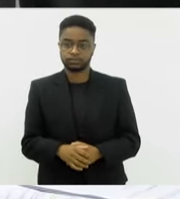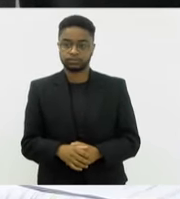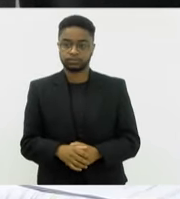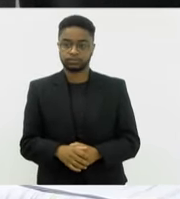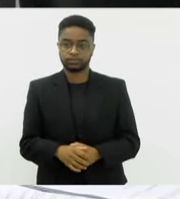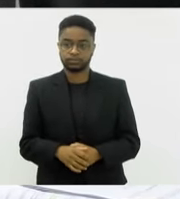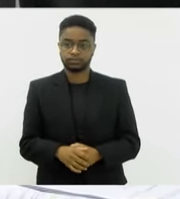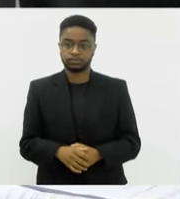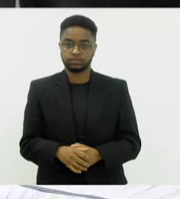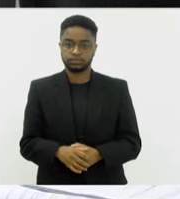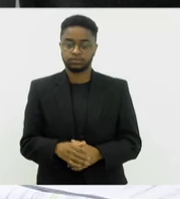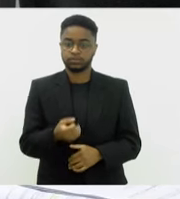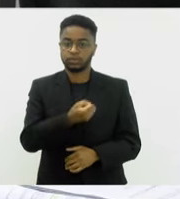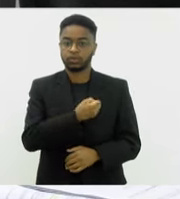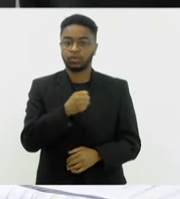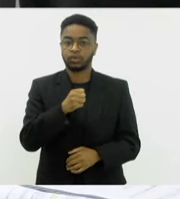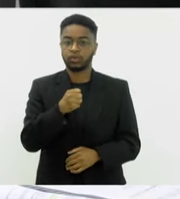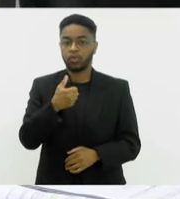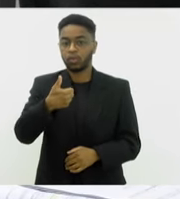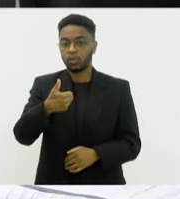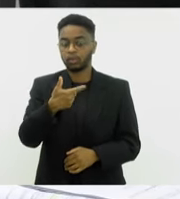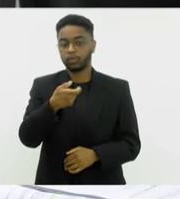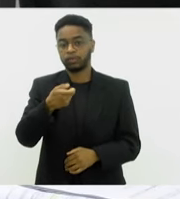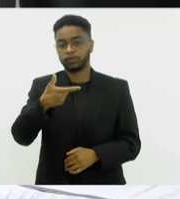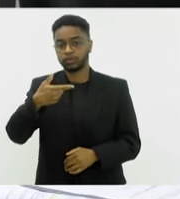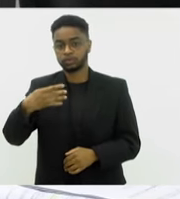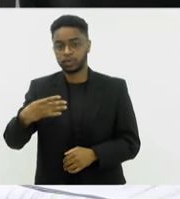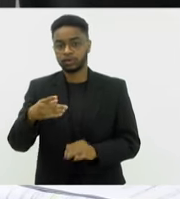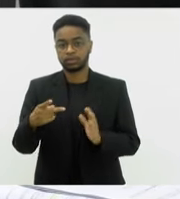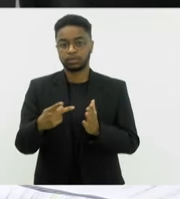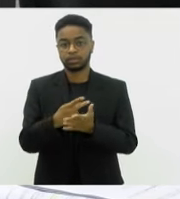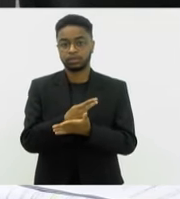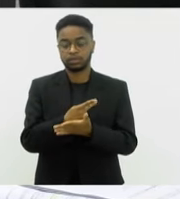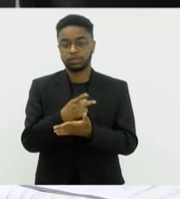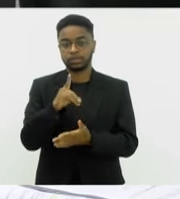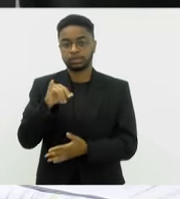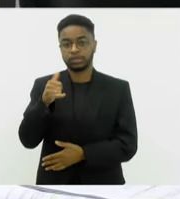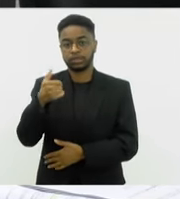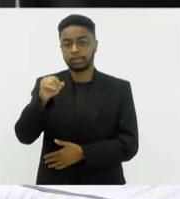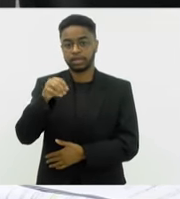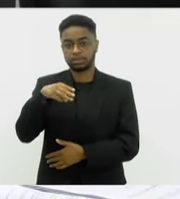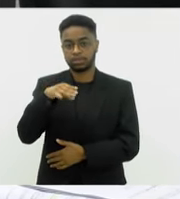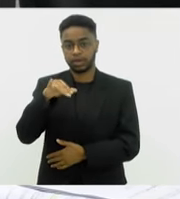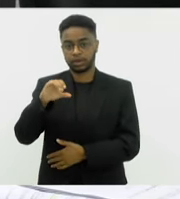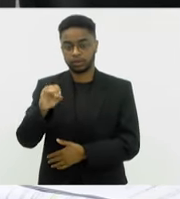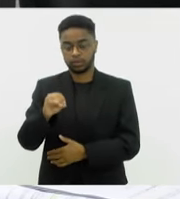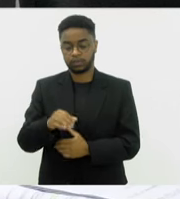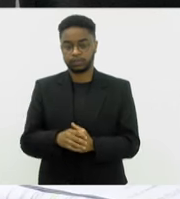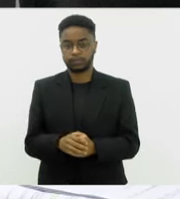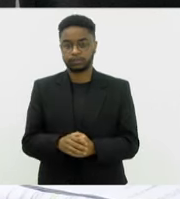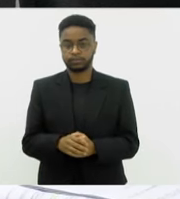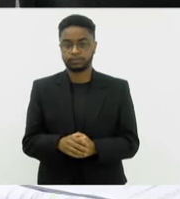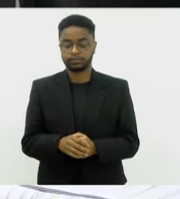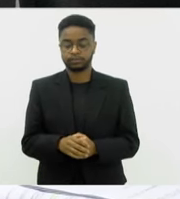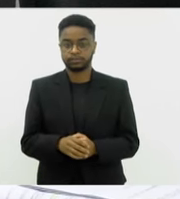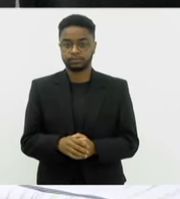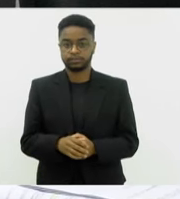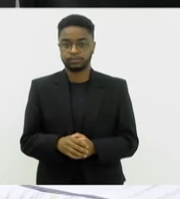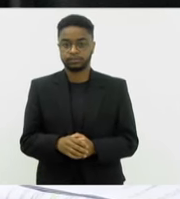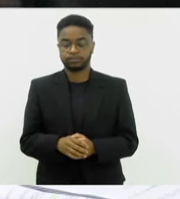Pregão eletrônico número 1 de 24 a ser realizado no dia 10 de maio. Uma